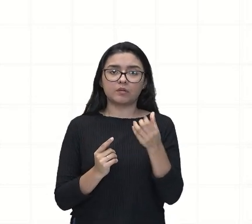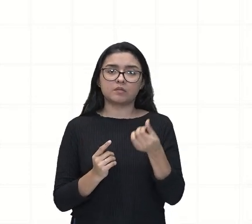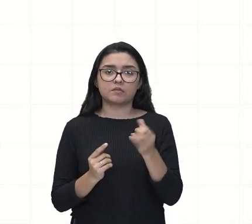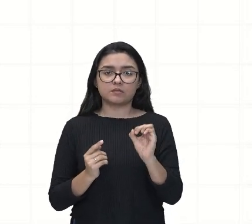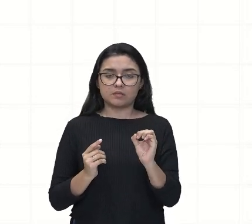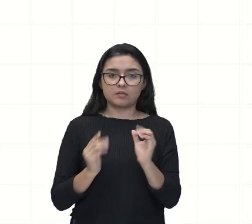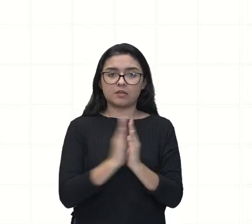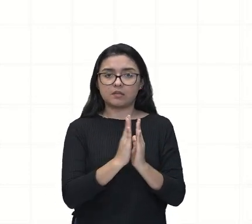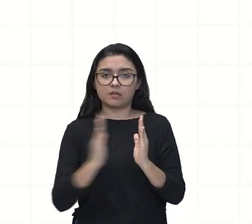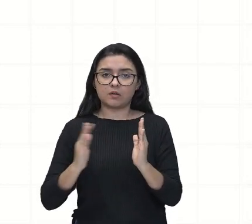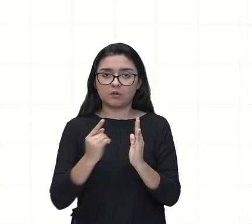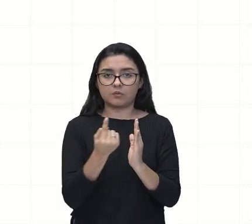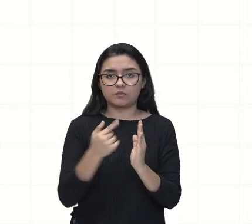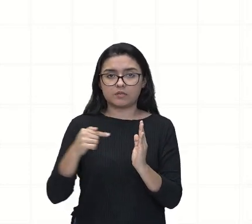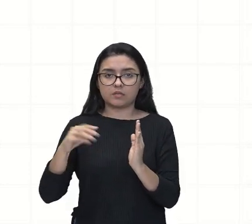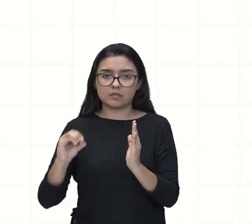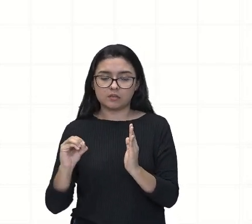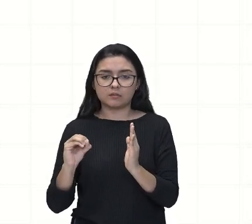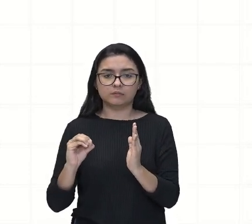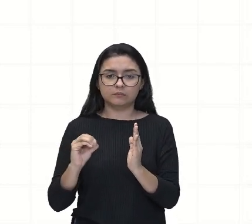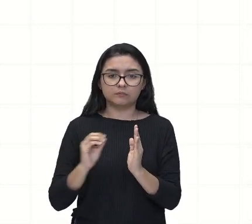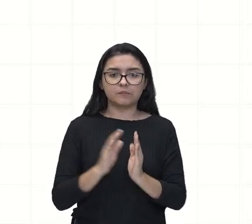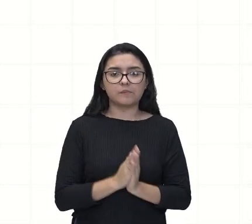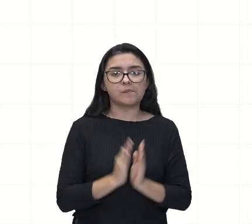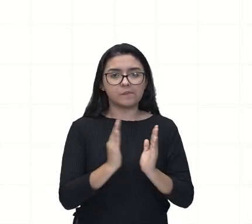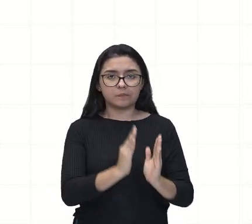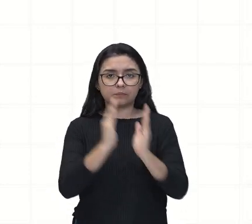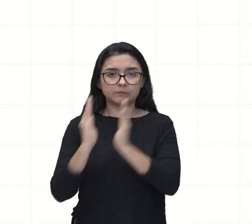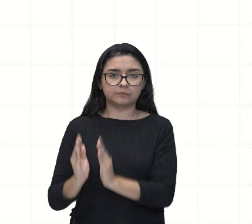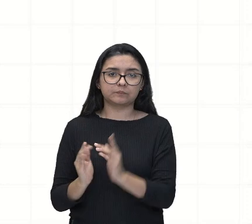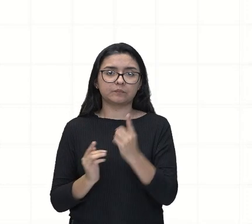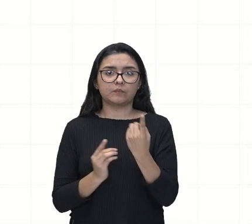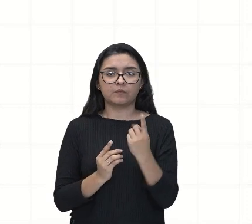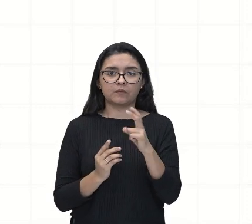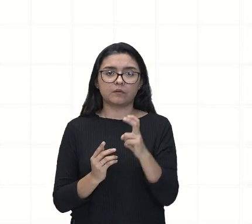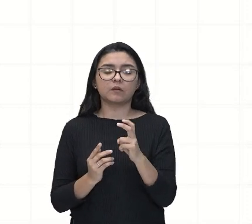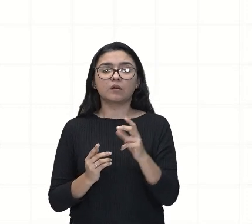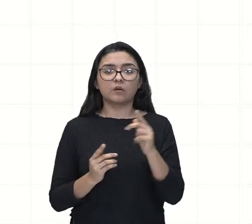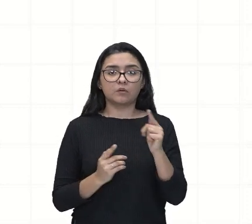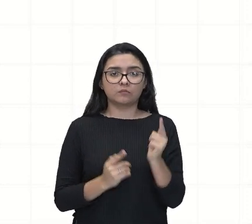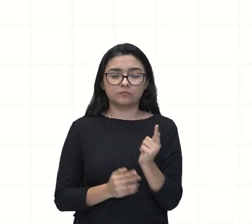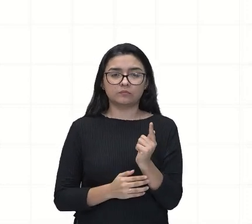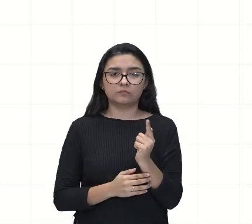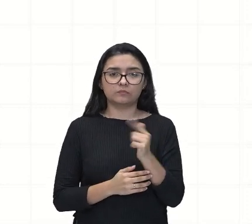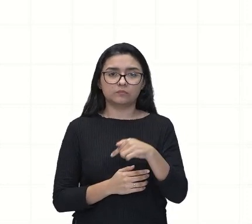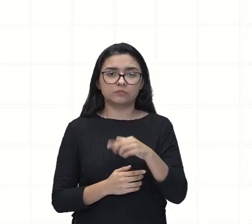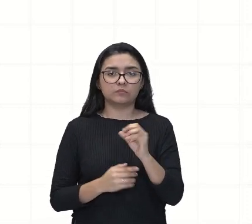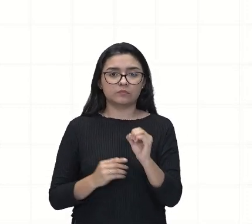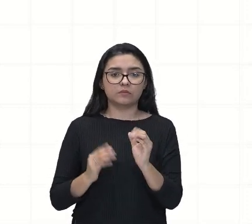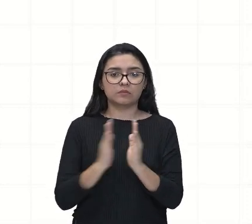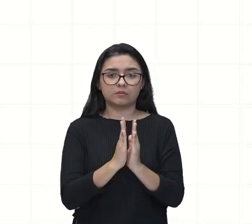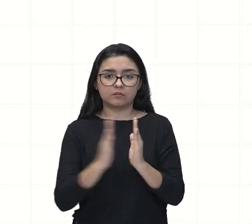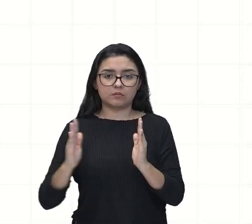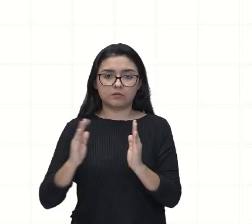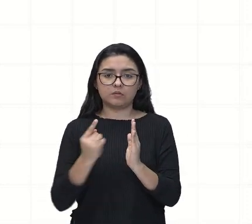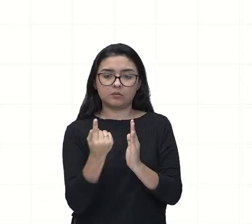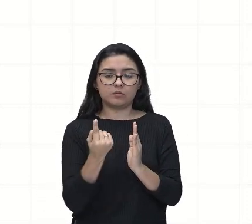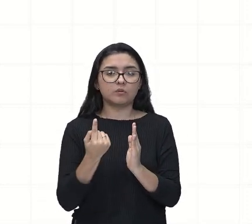a 1,70. Da quinta, de 1,70 a 1,80 e